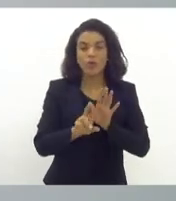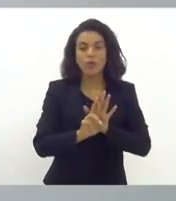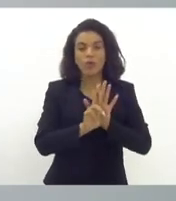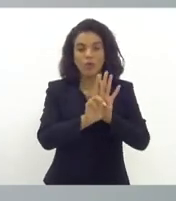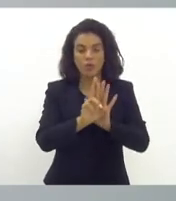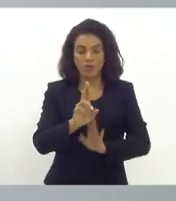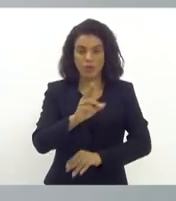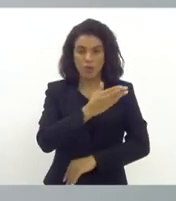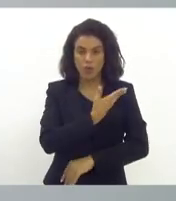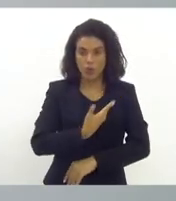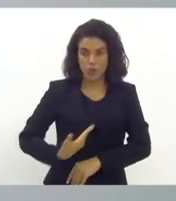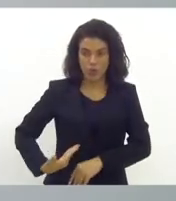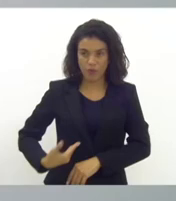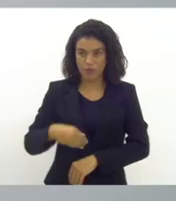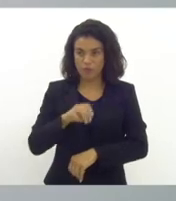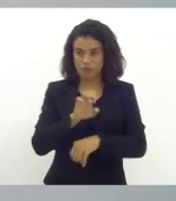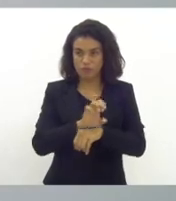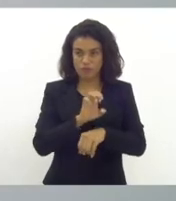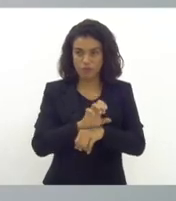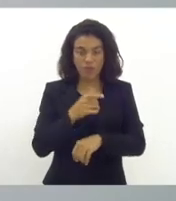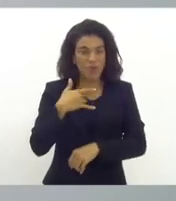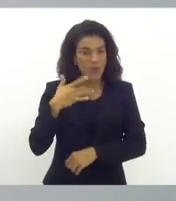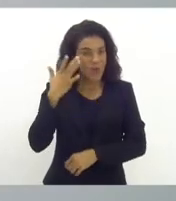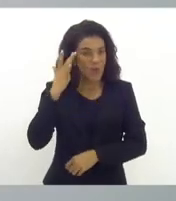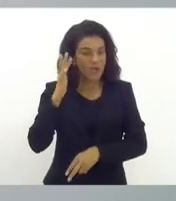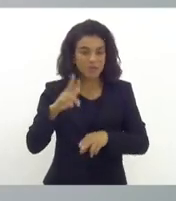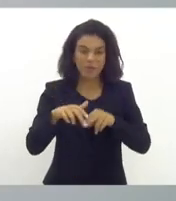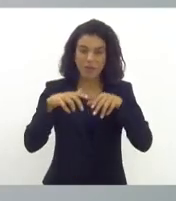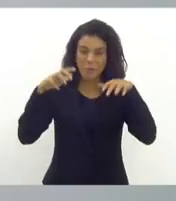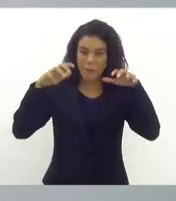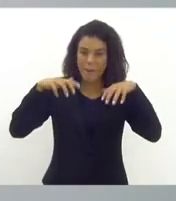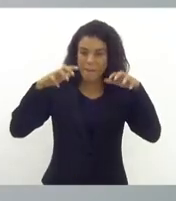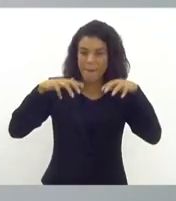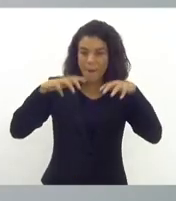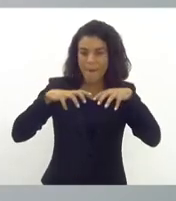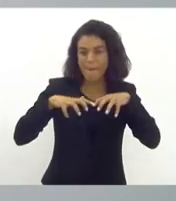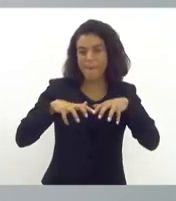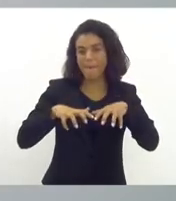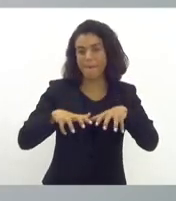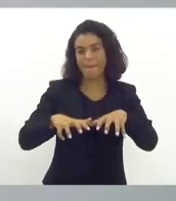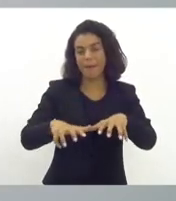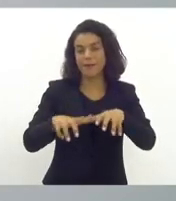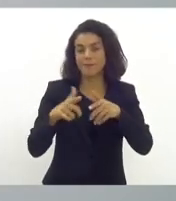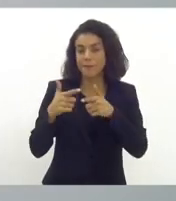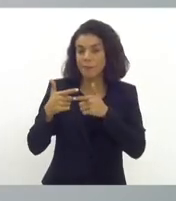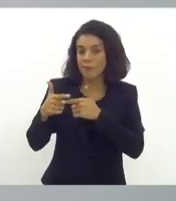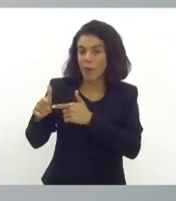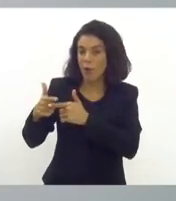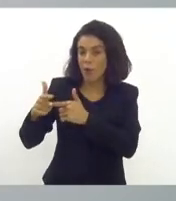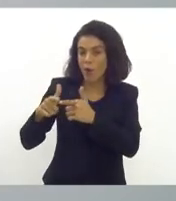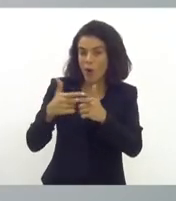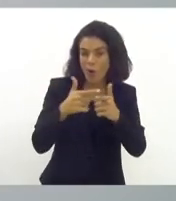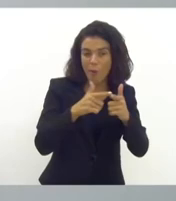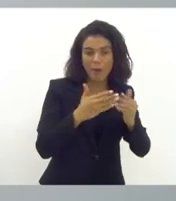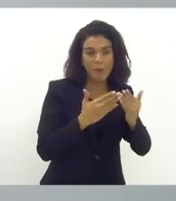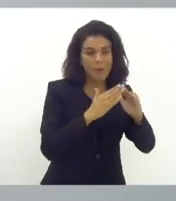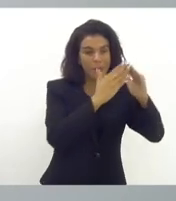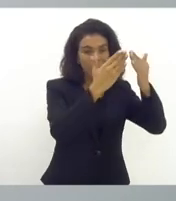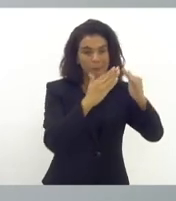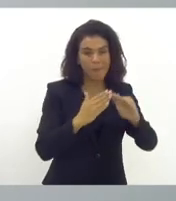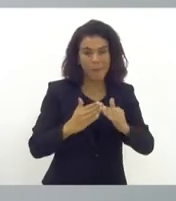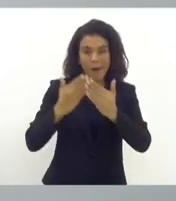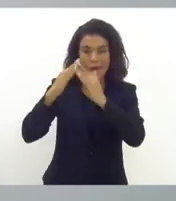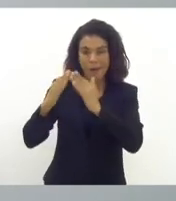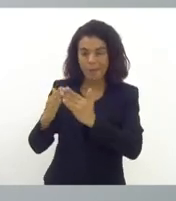eu acredito viu Carlos que por conta das chuvas nós tivemos problemas e várias comunidades em vários